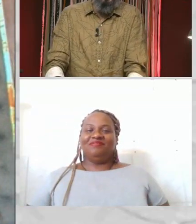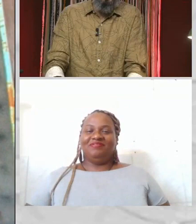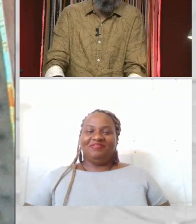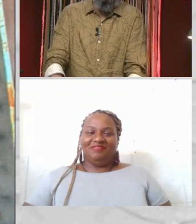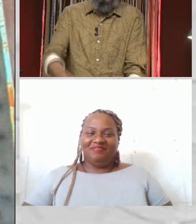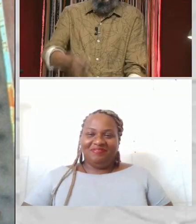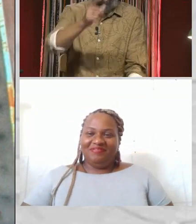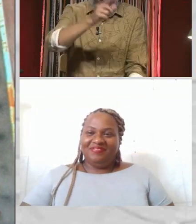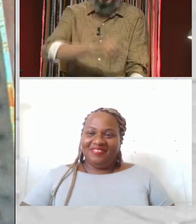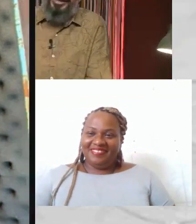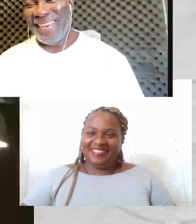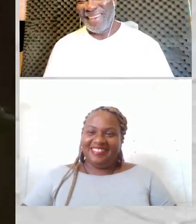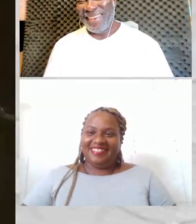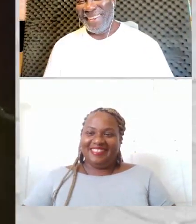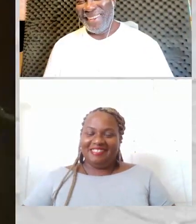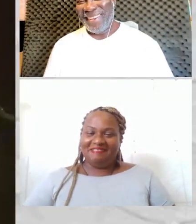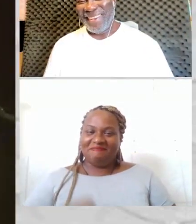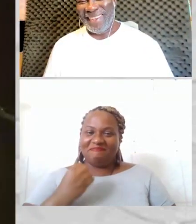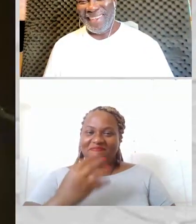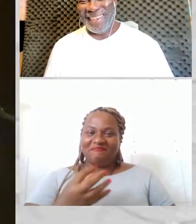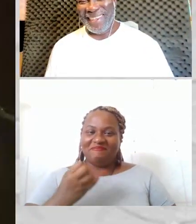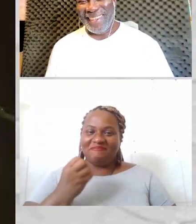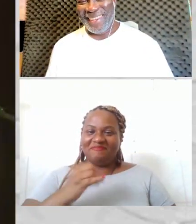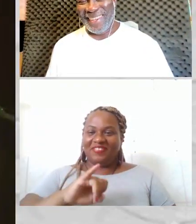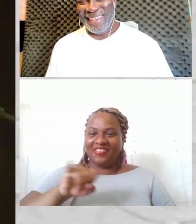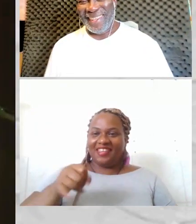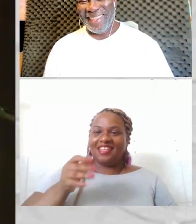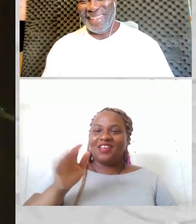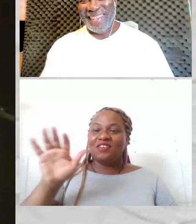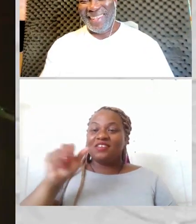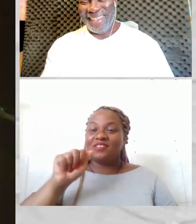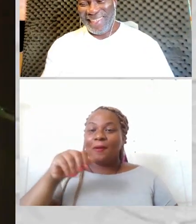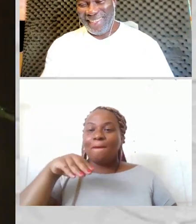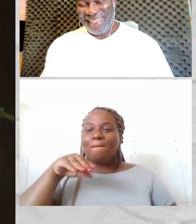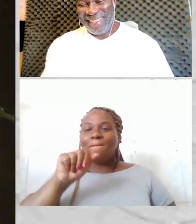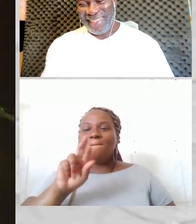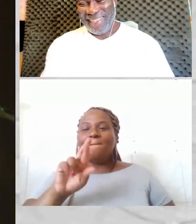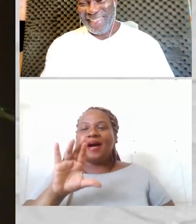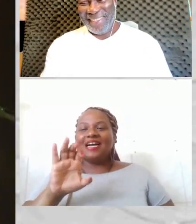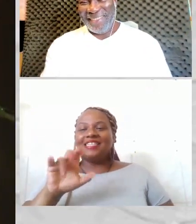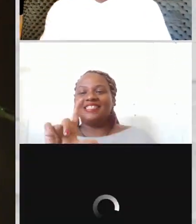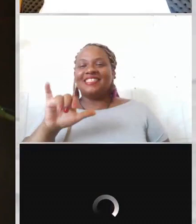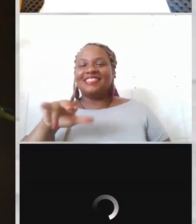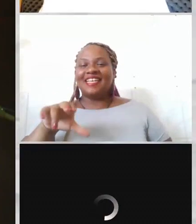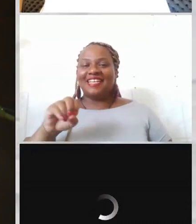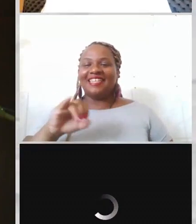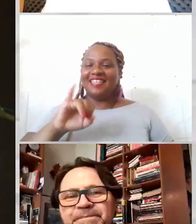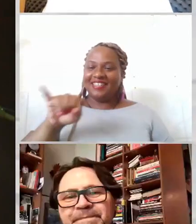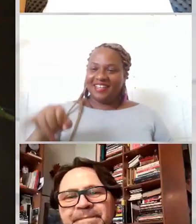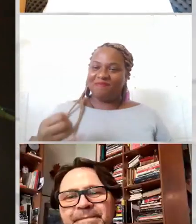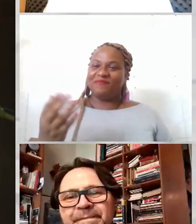bem. Eu vou apertar a sua fala e vou chamar Marcelino, para Marcelino vir